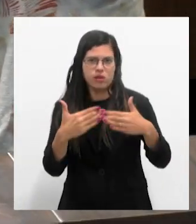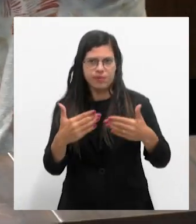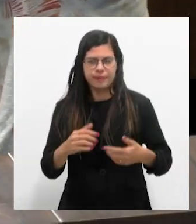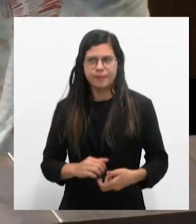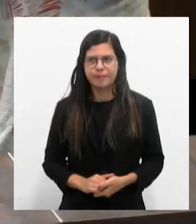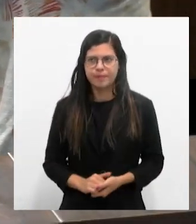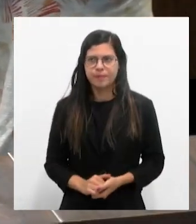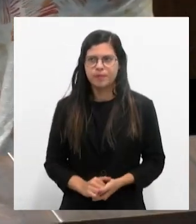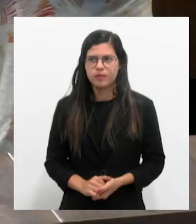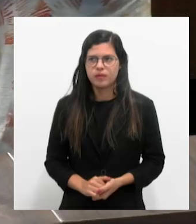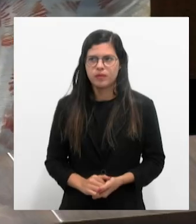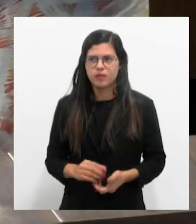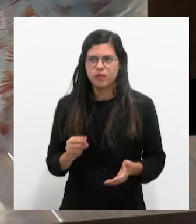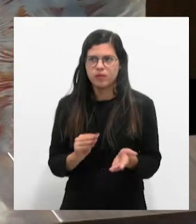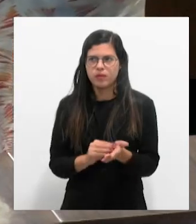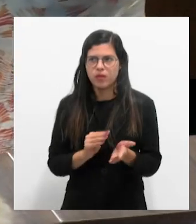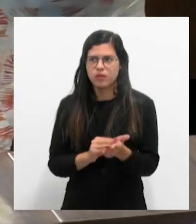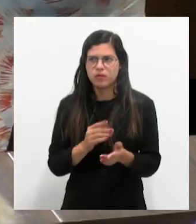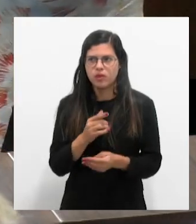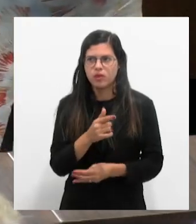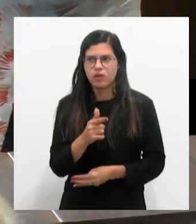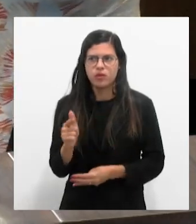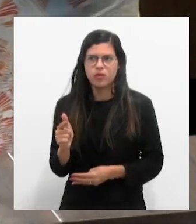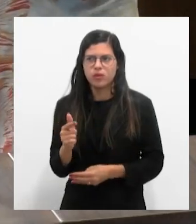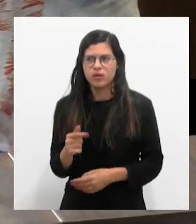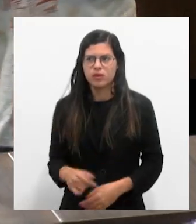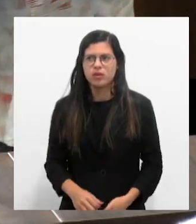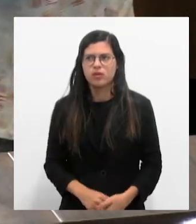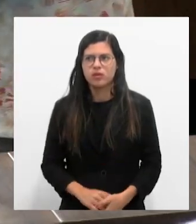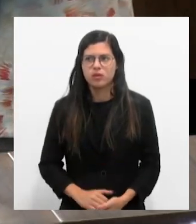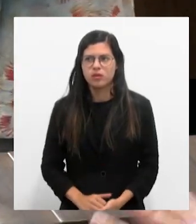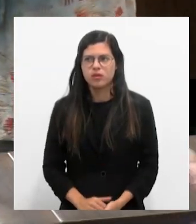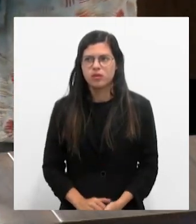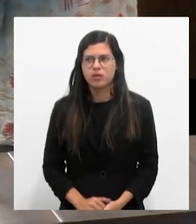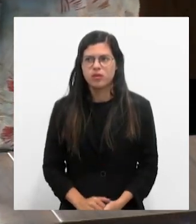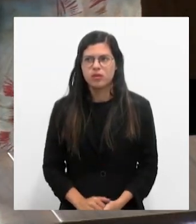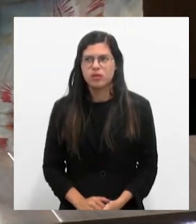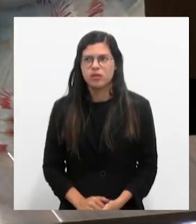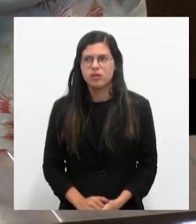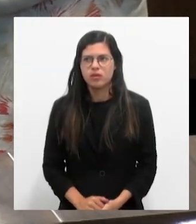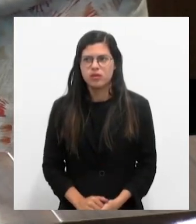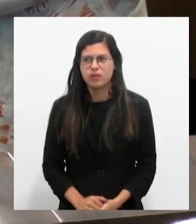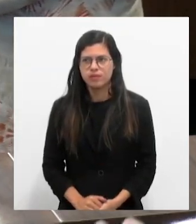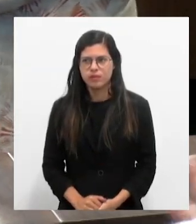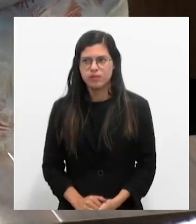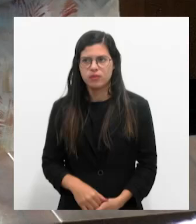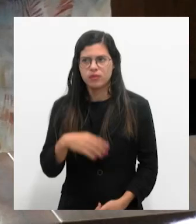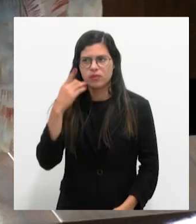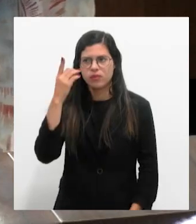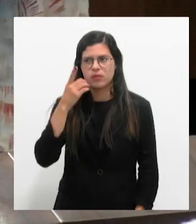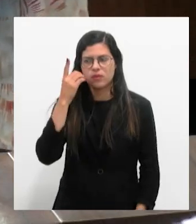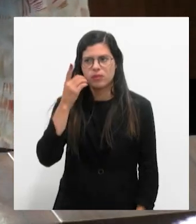casinhas, mas ainda faltam outras casinhas para avançar. Então, bom a deputada Renata